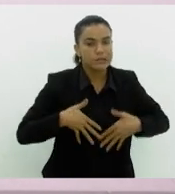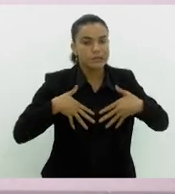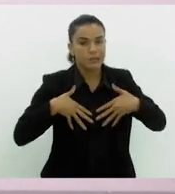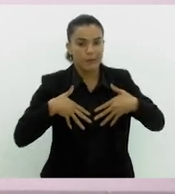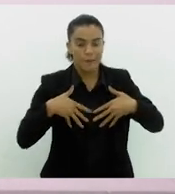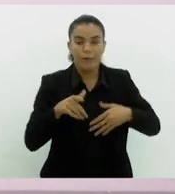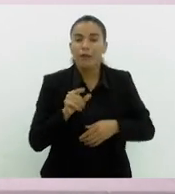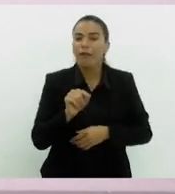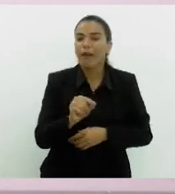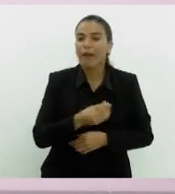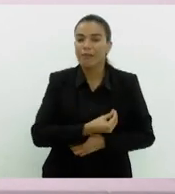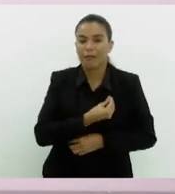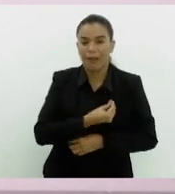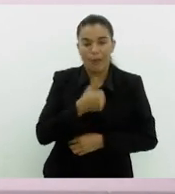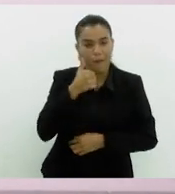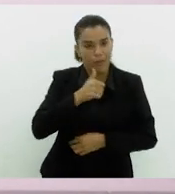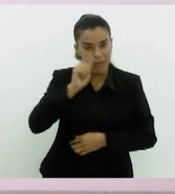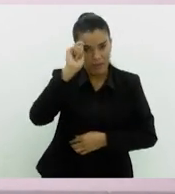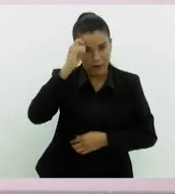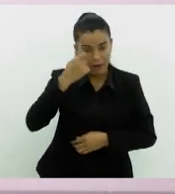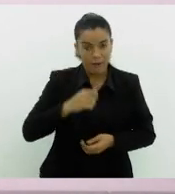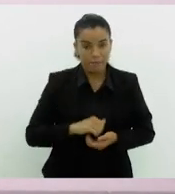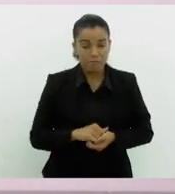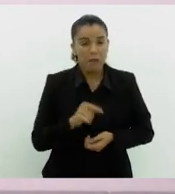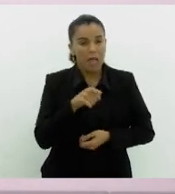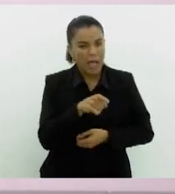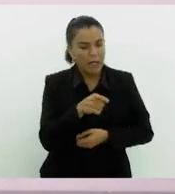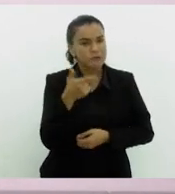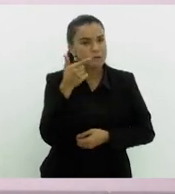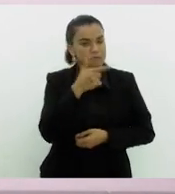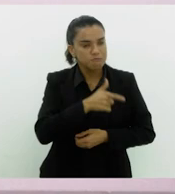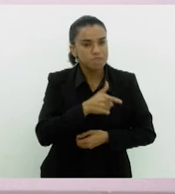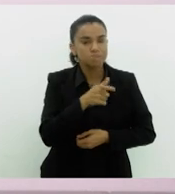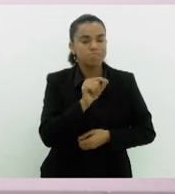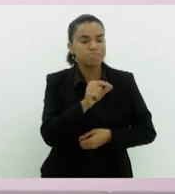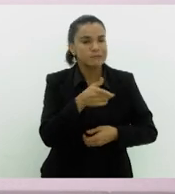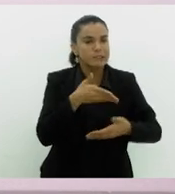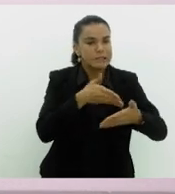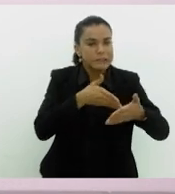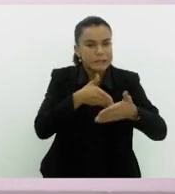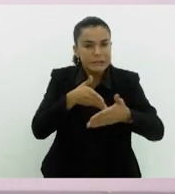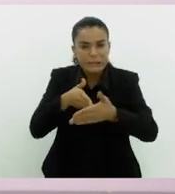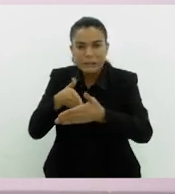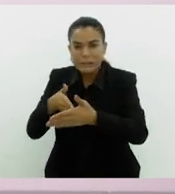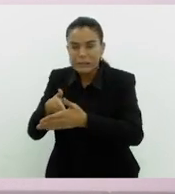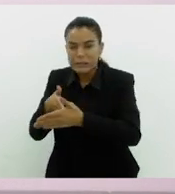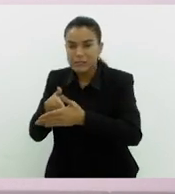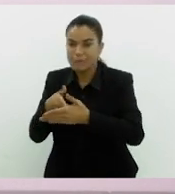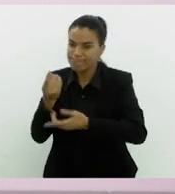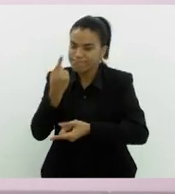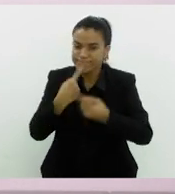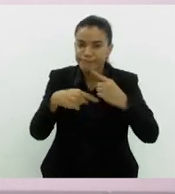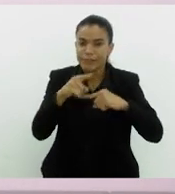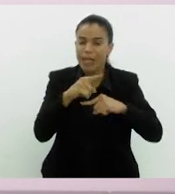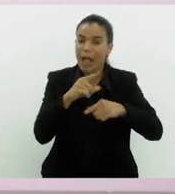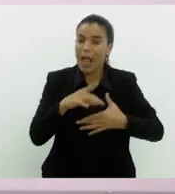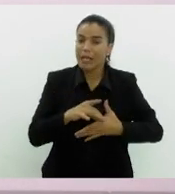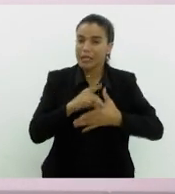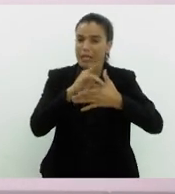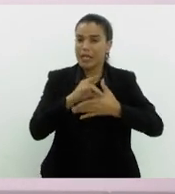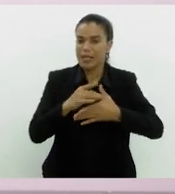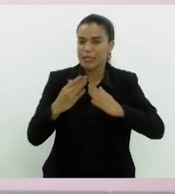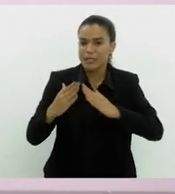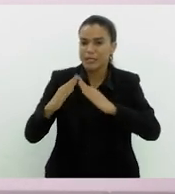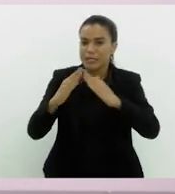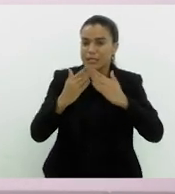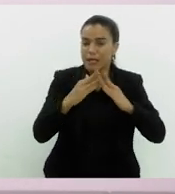territórios, quem estão lá são as mulheres negras. Então, elas enfrentam um ciclo de negligência na sua vida e, mesmo assim, são as lideranças comunitárias, são um